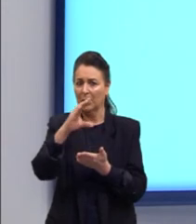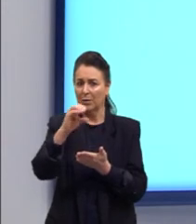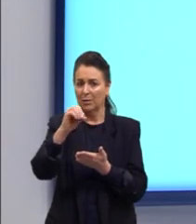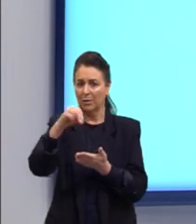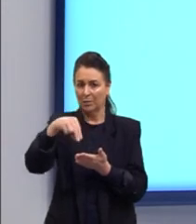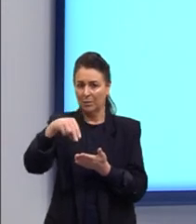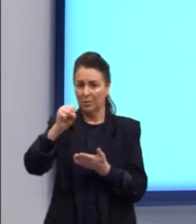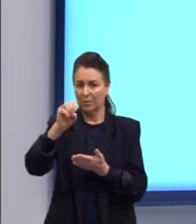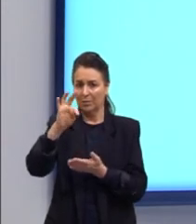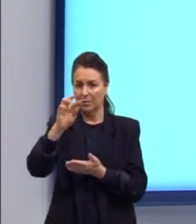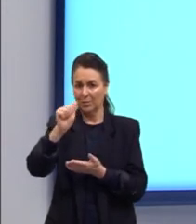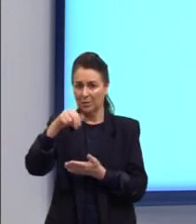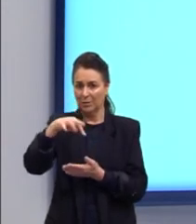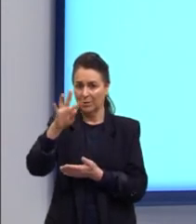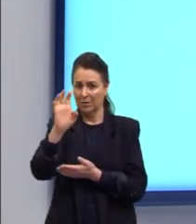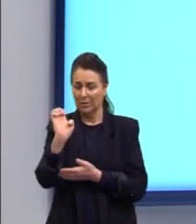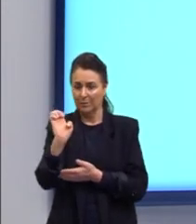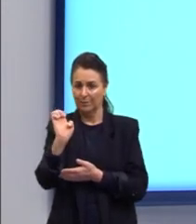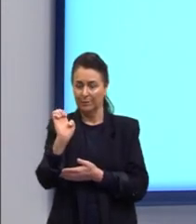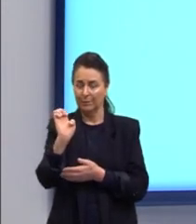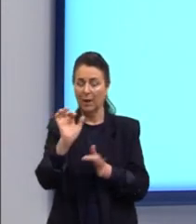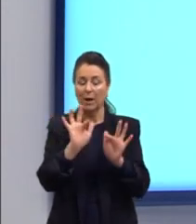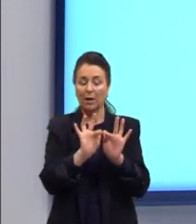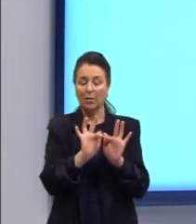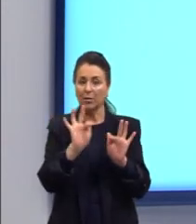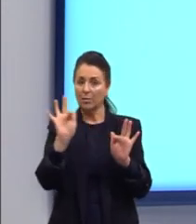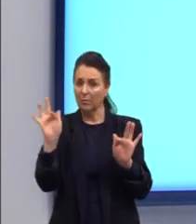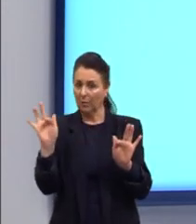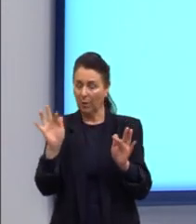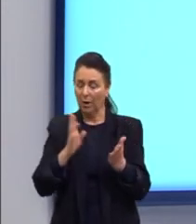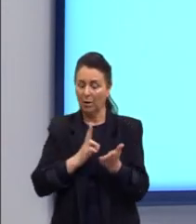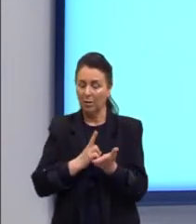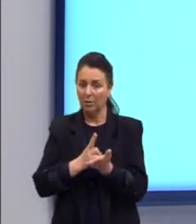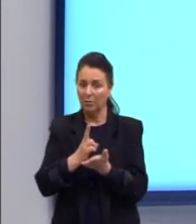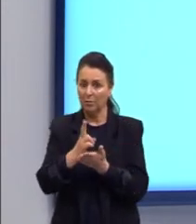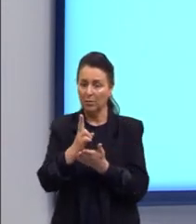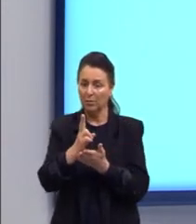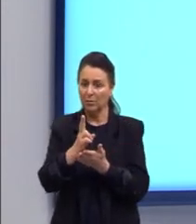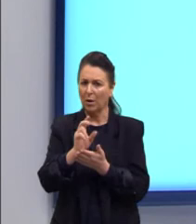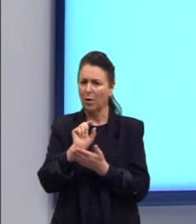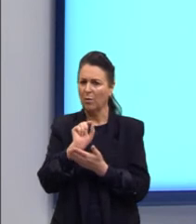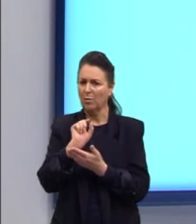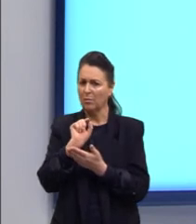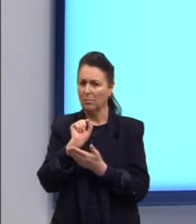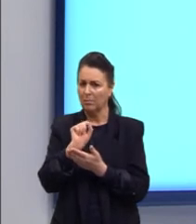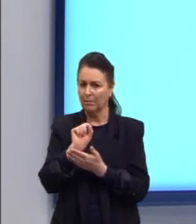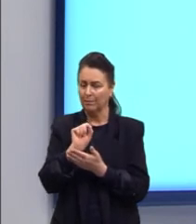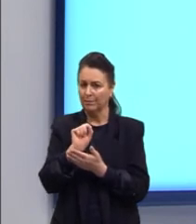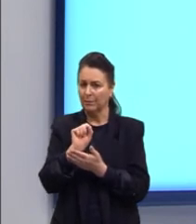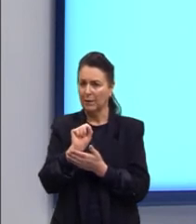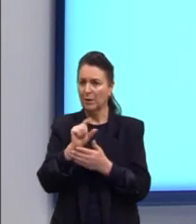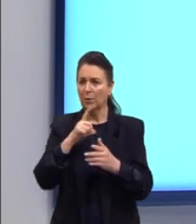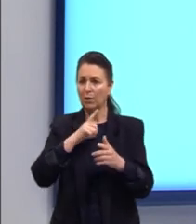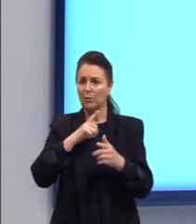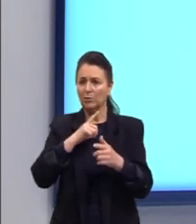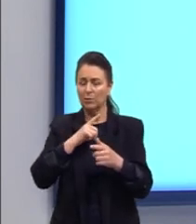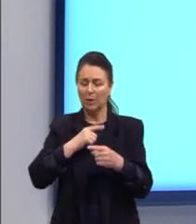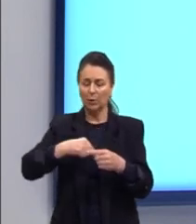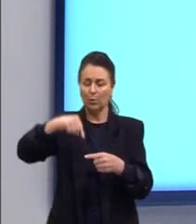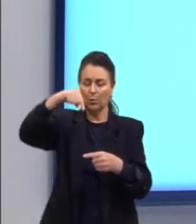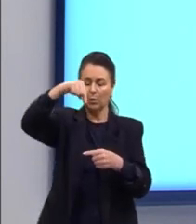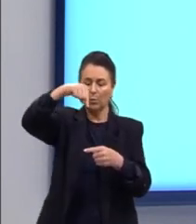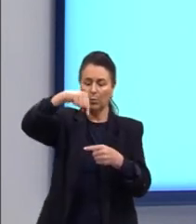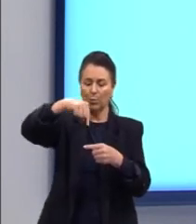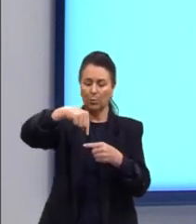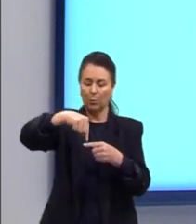nós vimos né em todas as funções que a constante seria aquele valor onde nós cortamos né o eixo